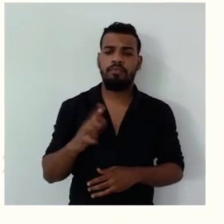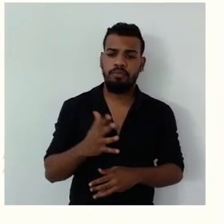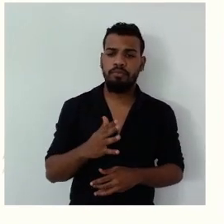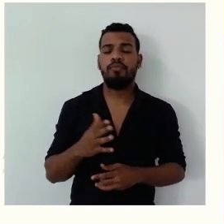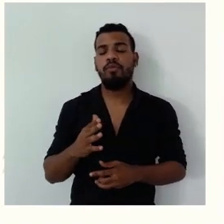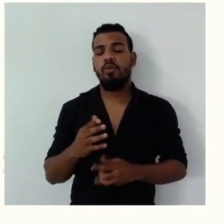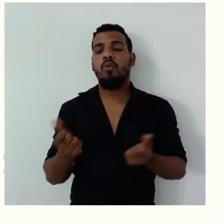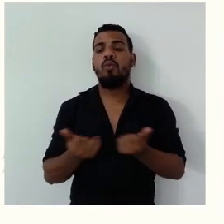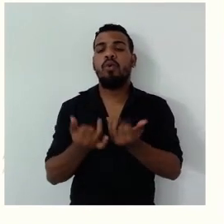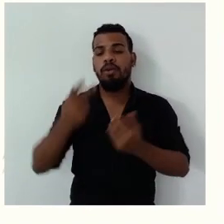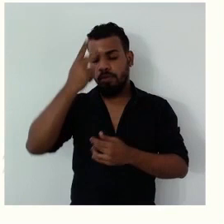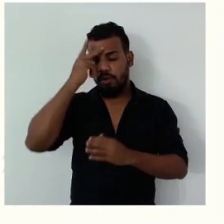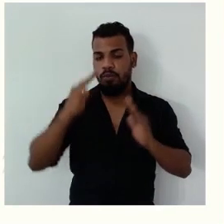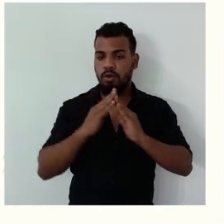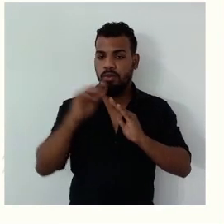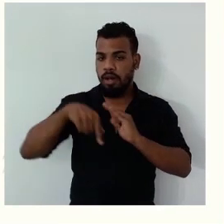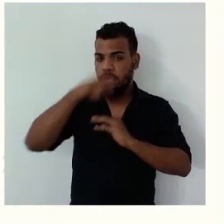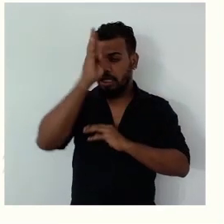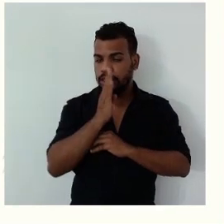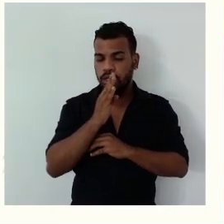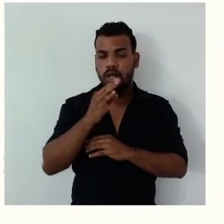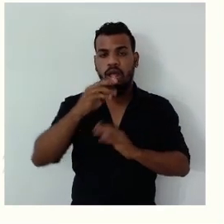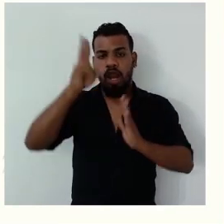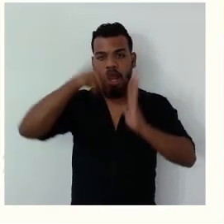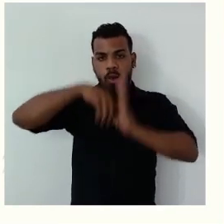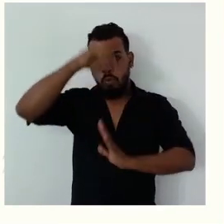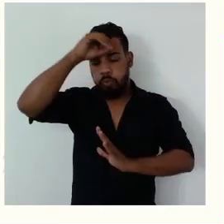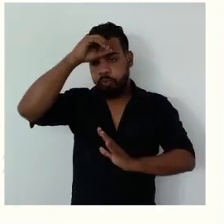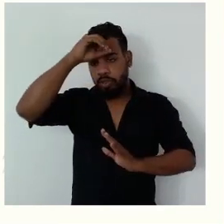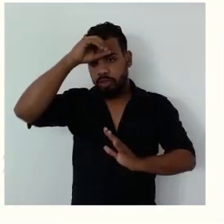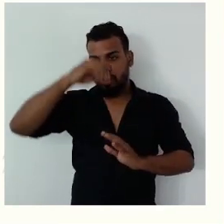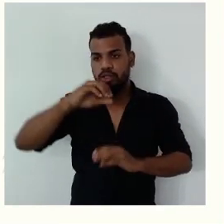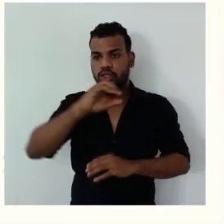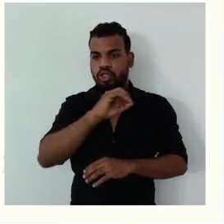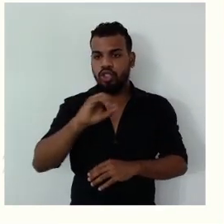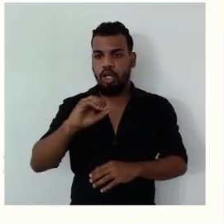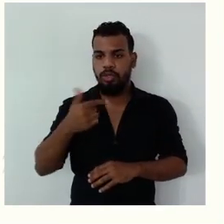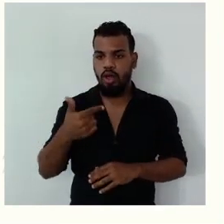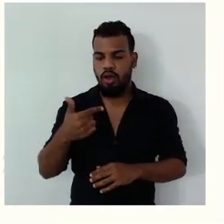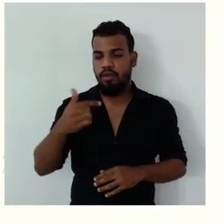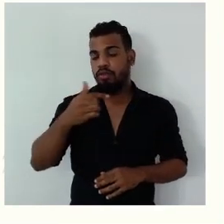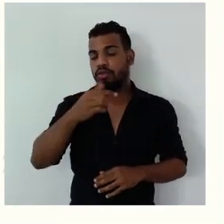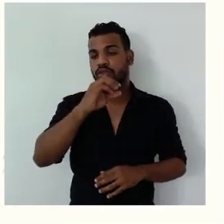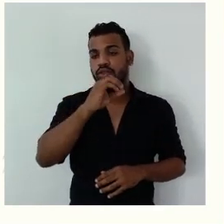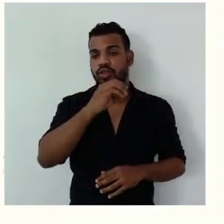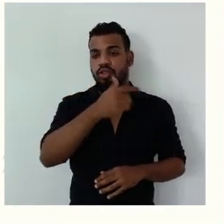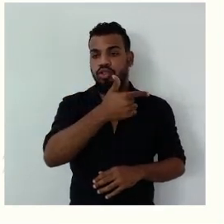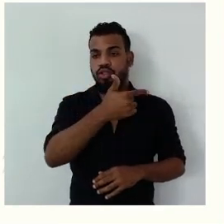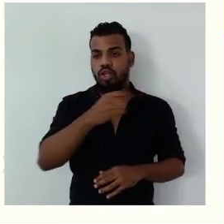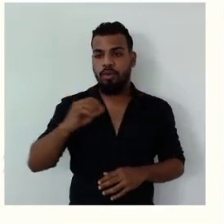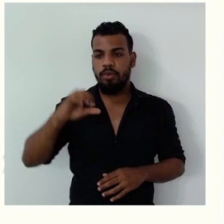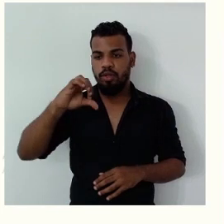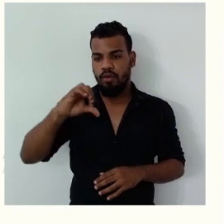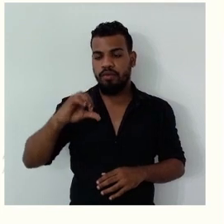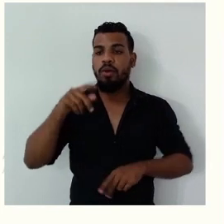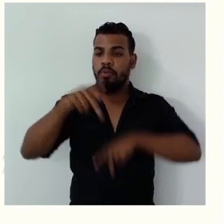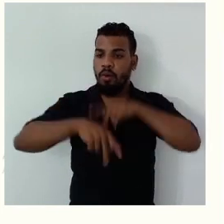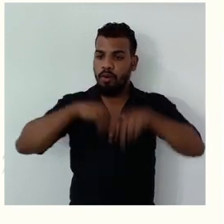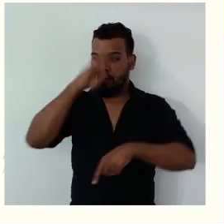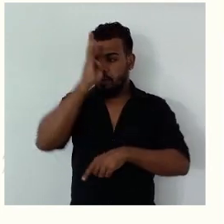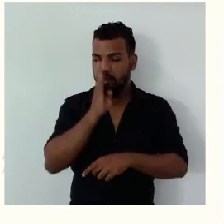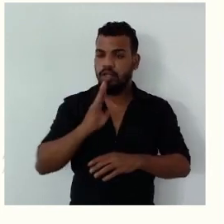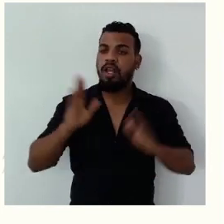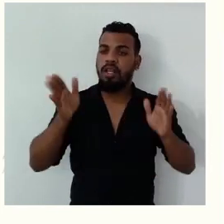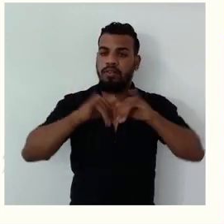habitantes brasileiros analfabetos em 2011? Então veja que a população brasileira é essa informação: